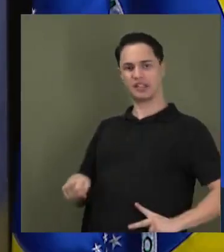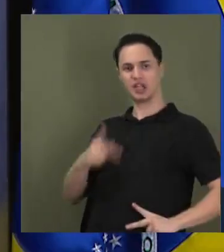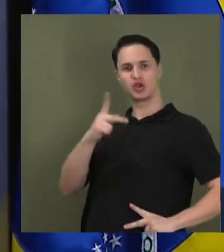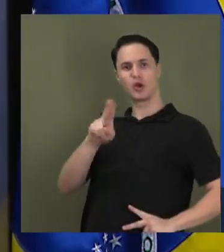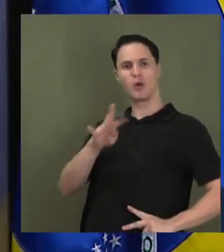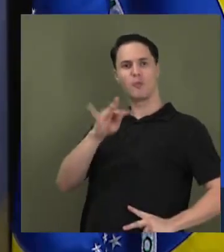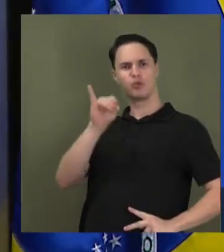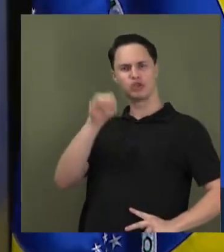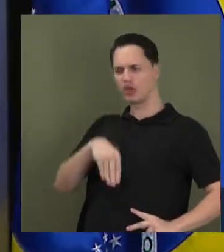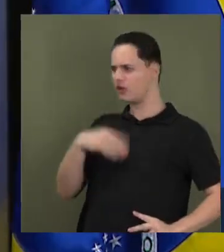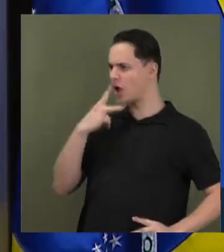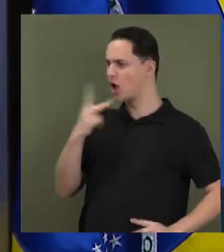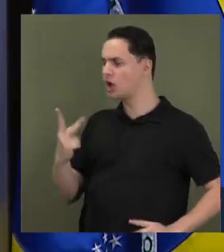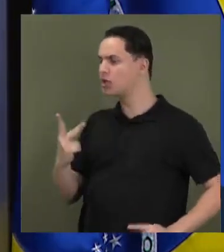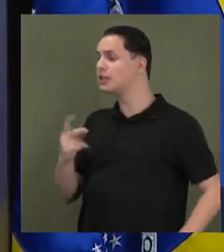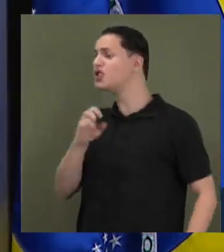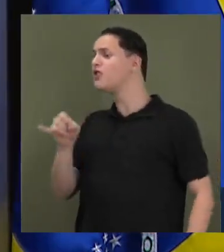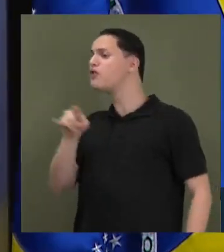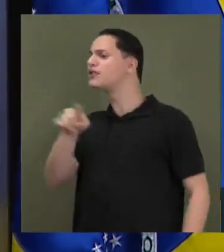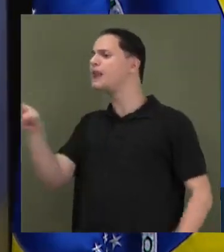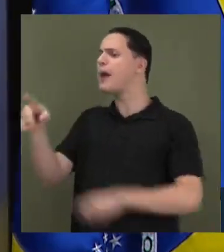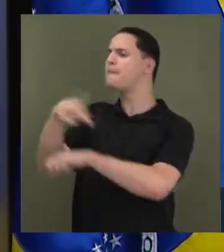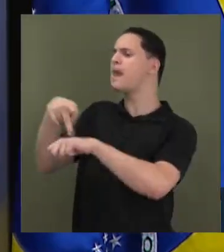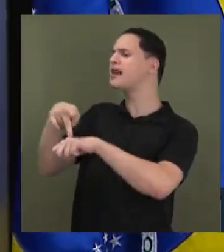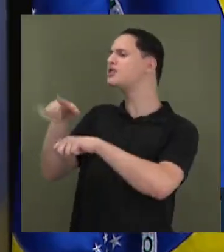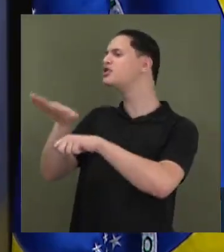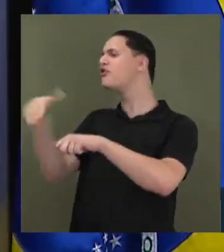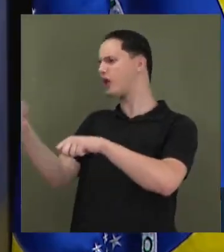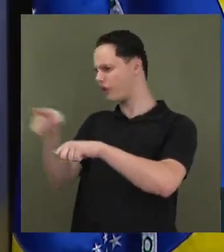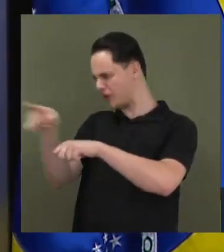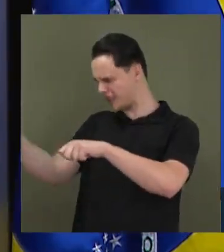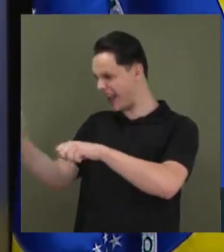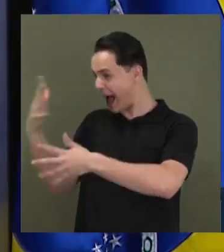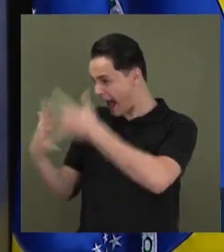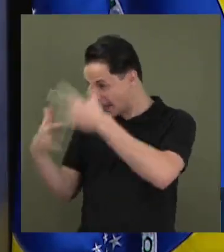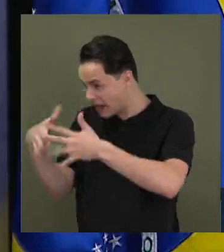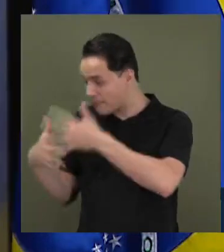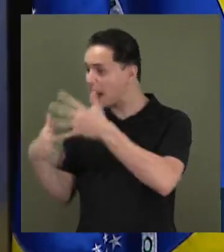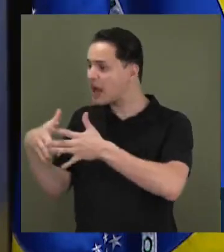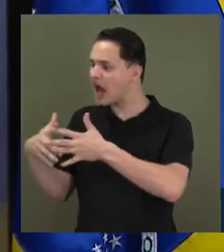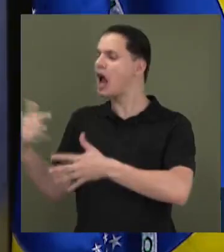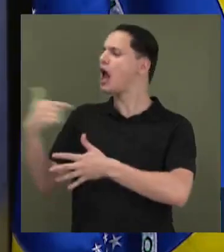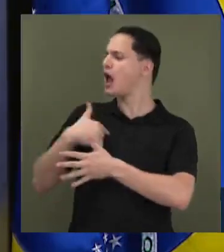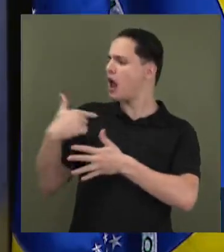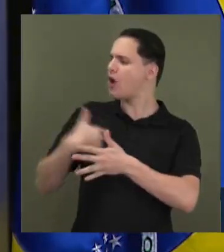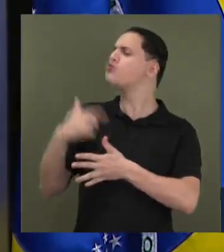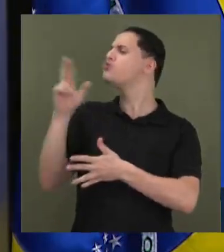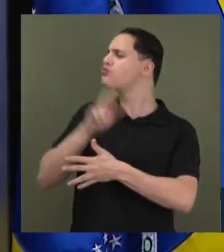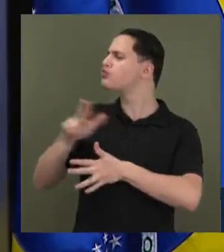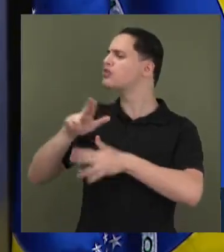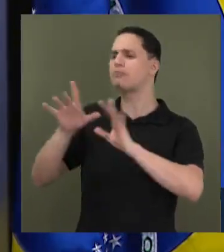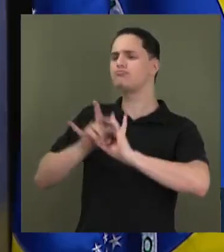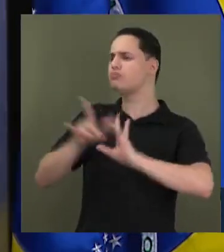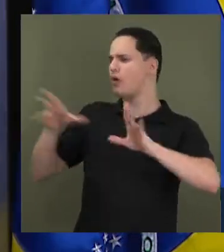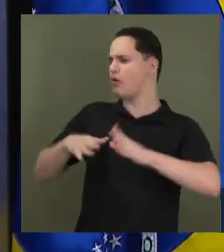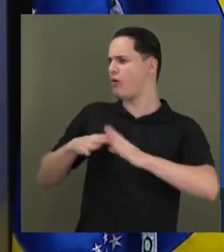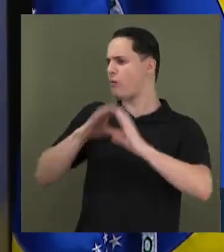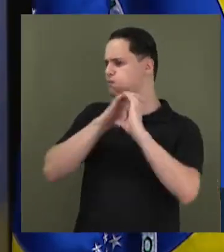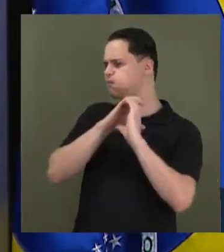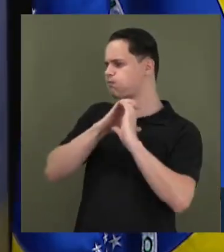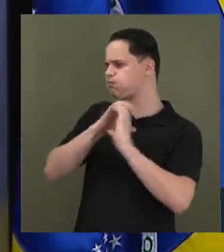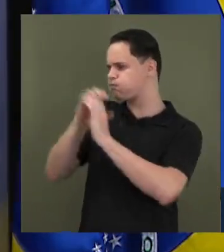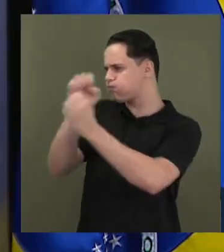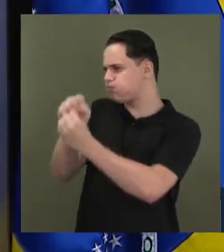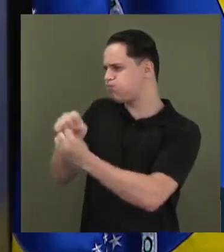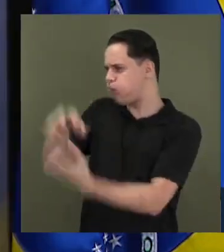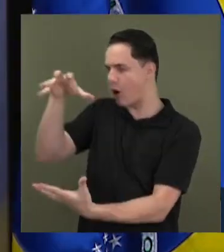decidirem intervir no conflito, ele não hesitará em usar armas atômicas. E